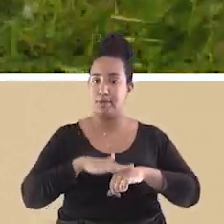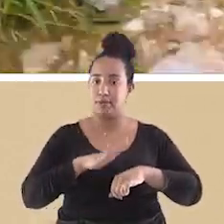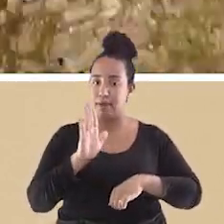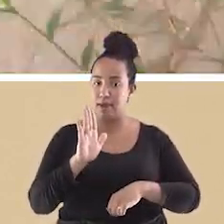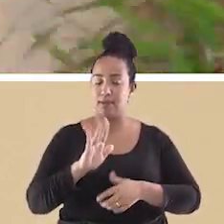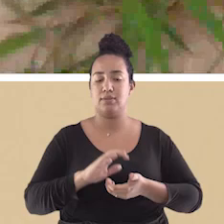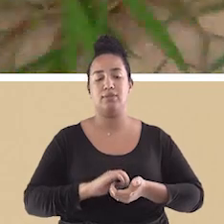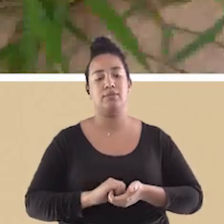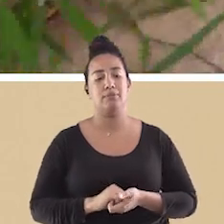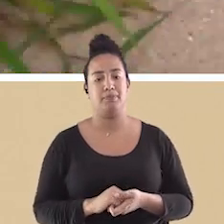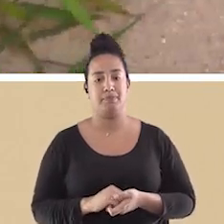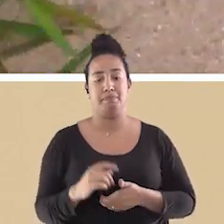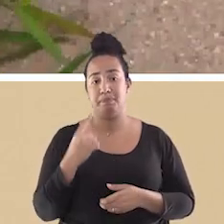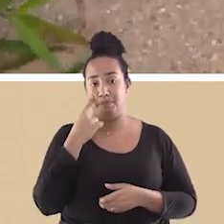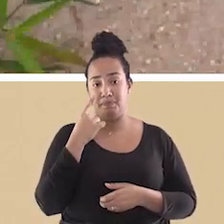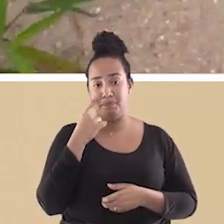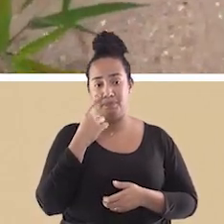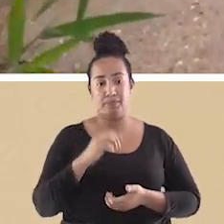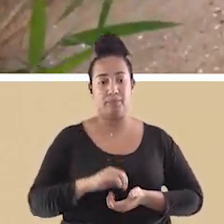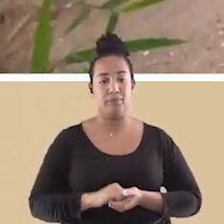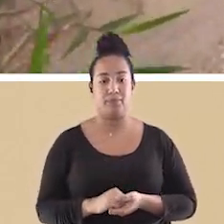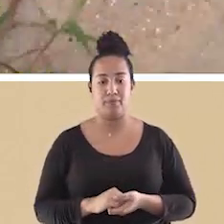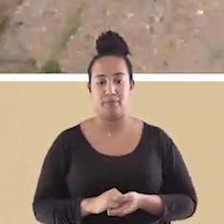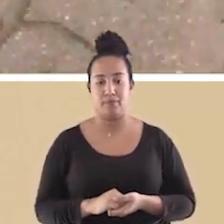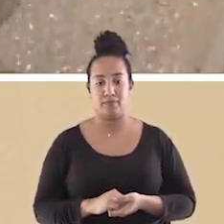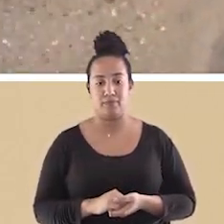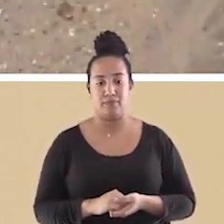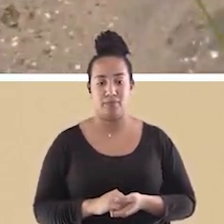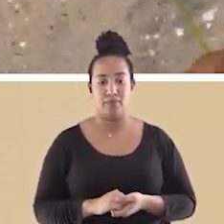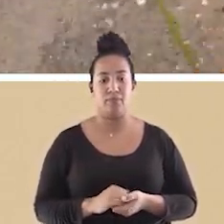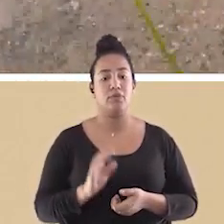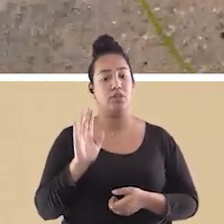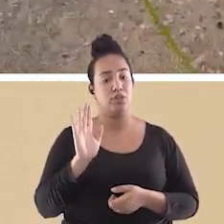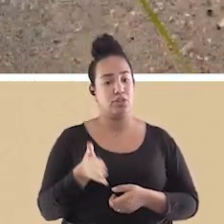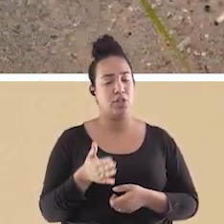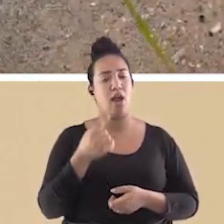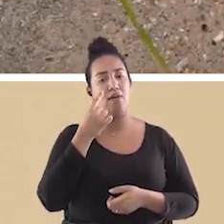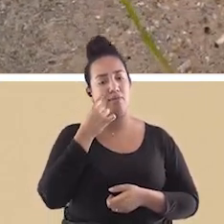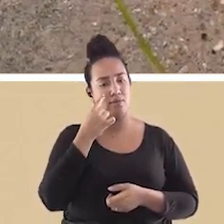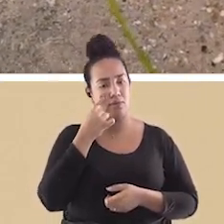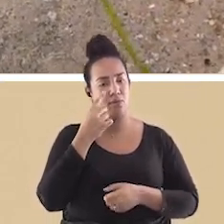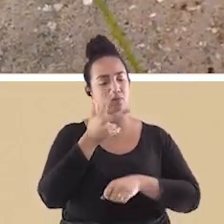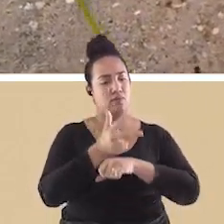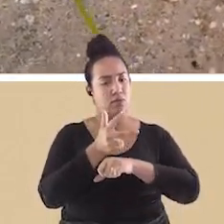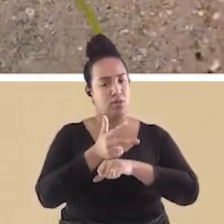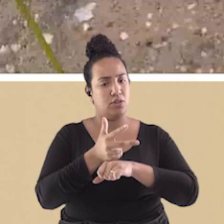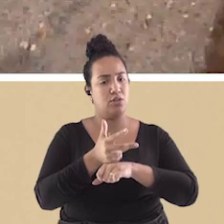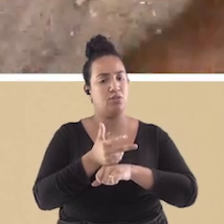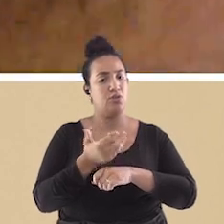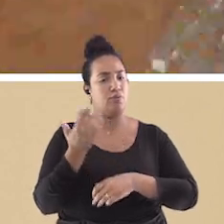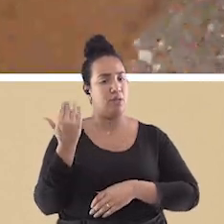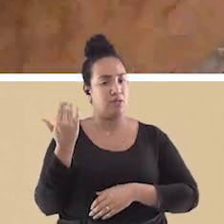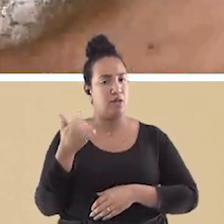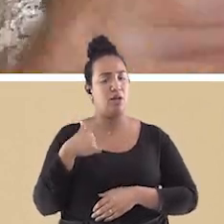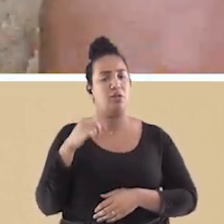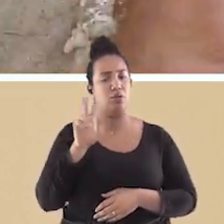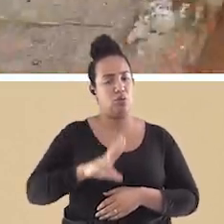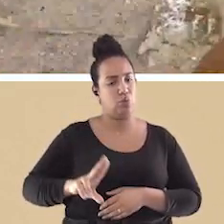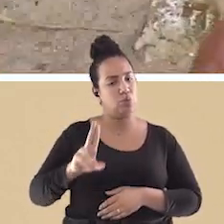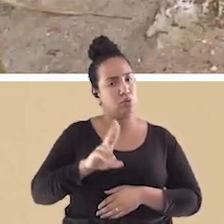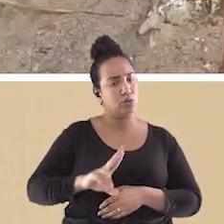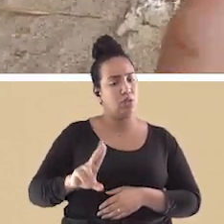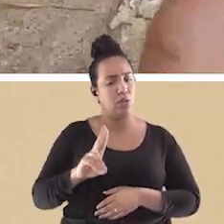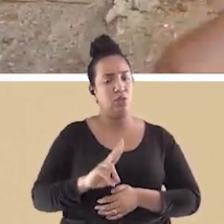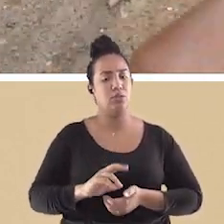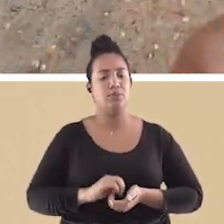muito maior. Olha só, a gente já viu esse saprolito em outros vídeos, que é o que eu estava usando